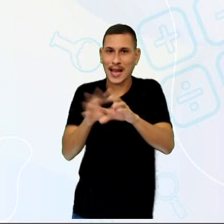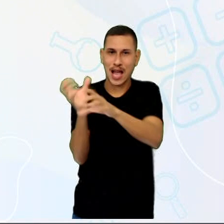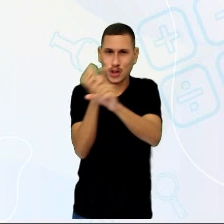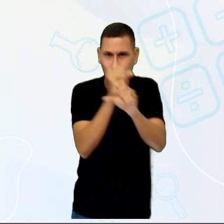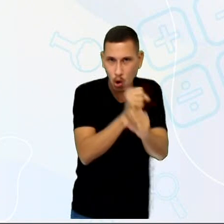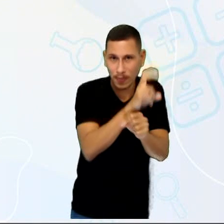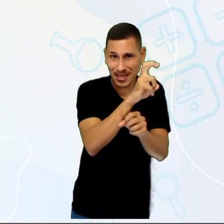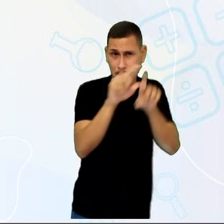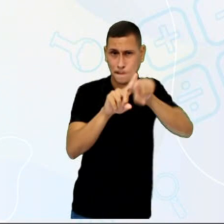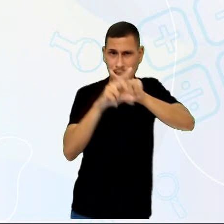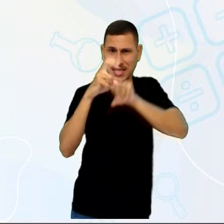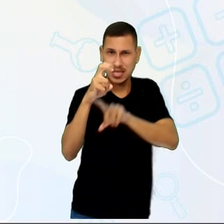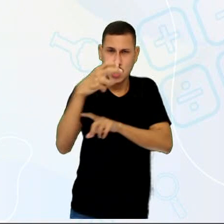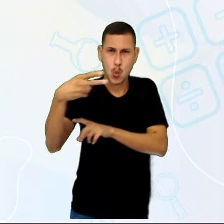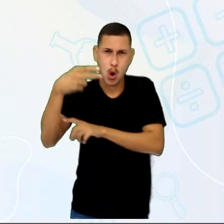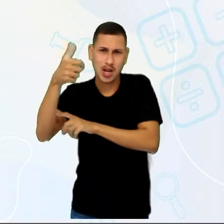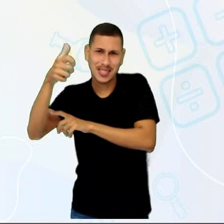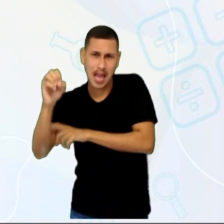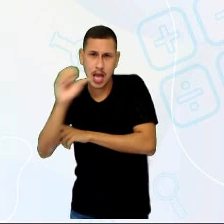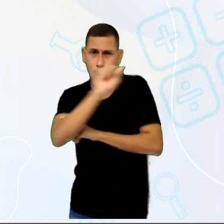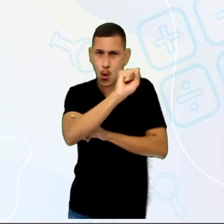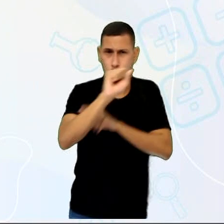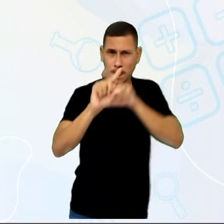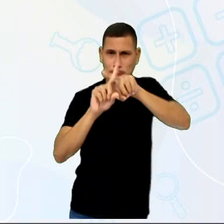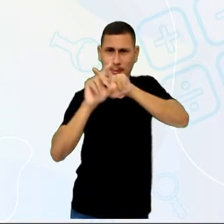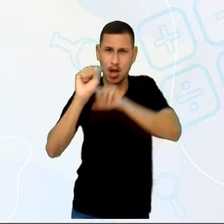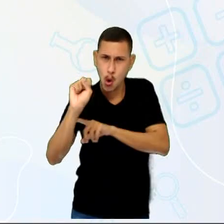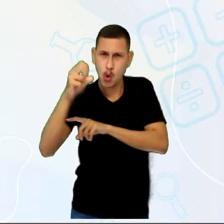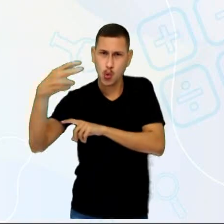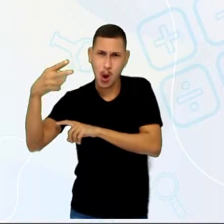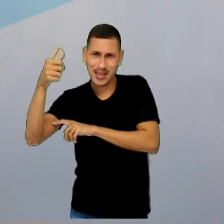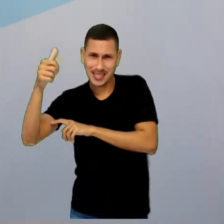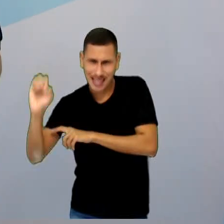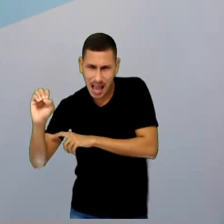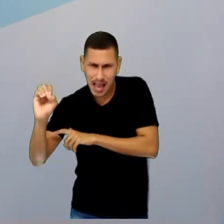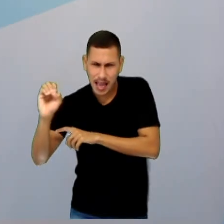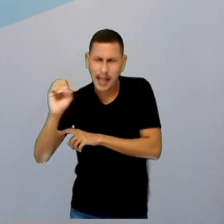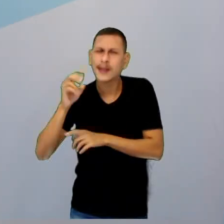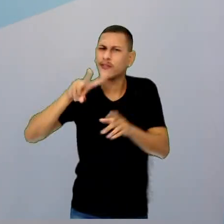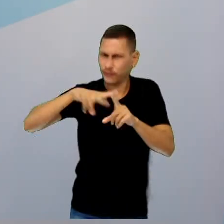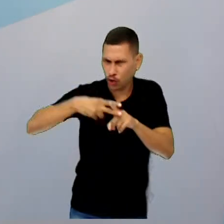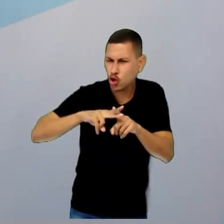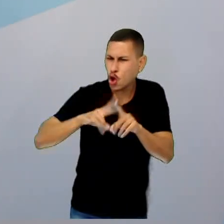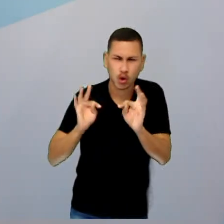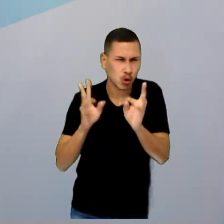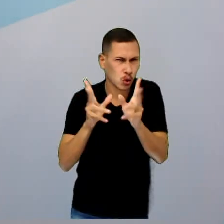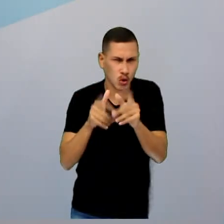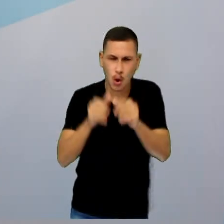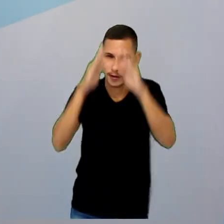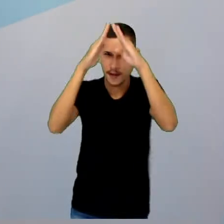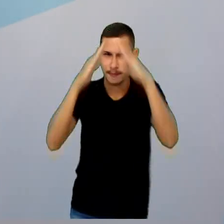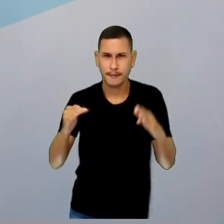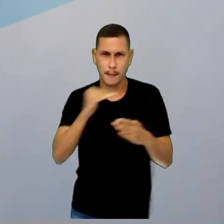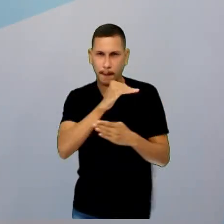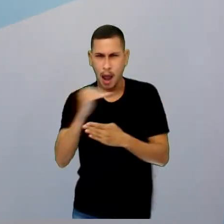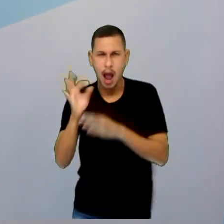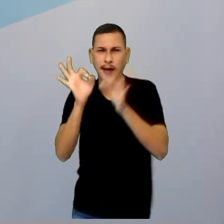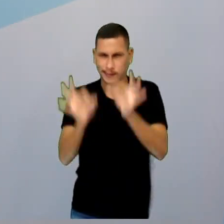5 mais 5, 10 e 8 mais 2, 10. Então, funciona essa fórmula em todas as pirâmides, tá certo?